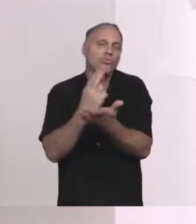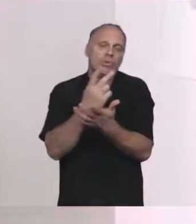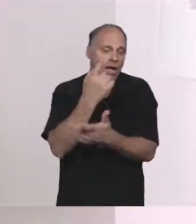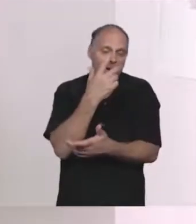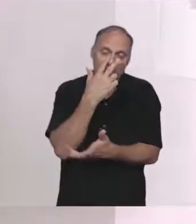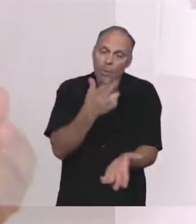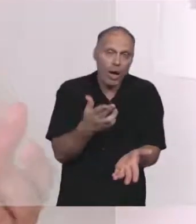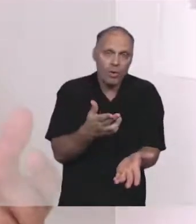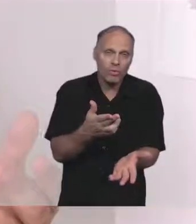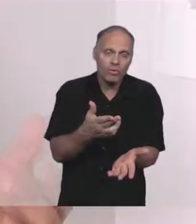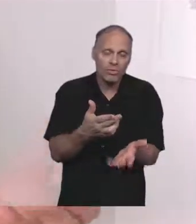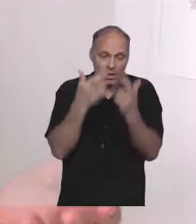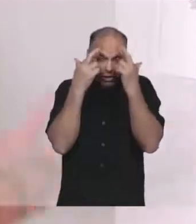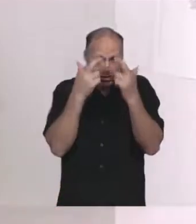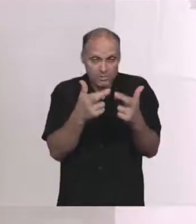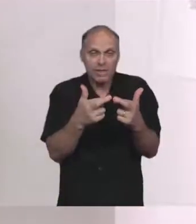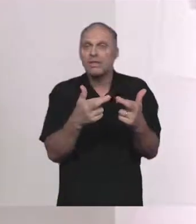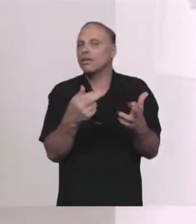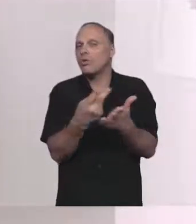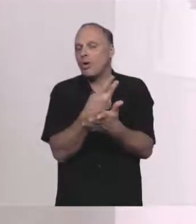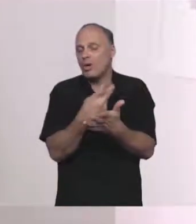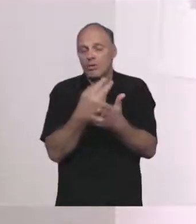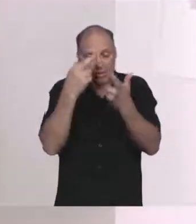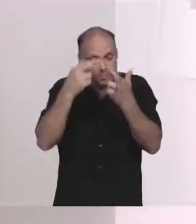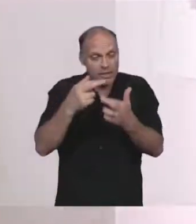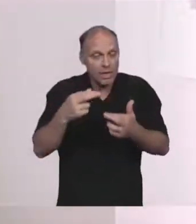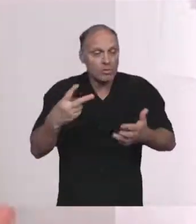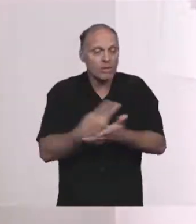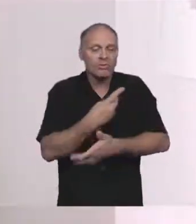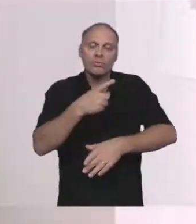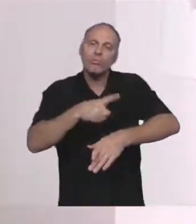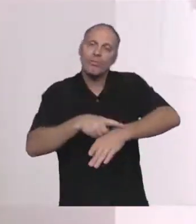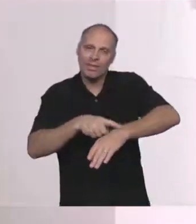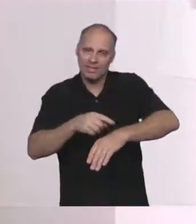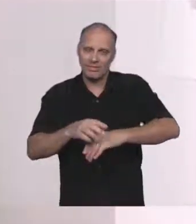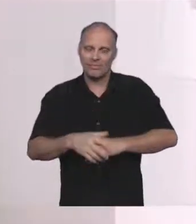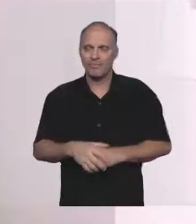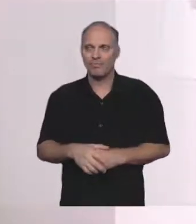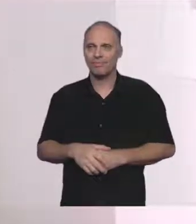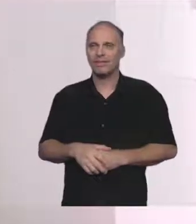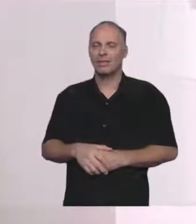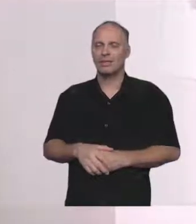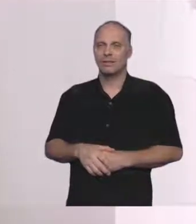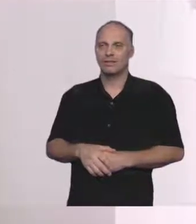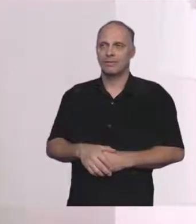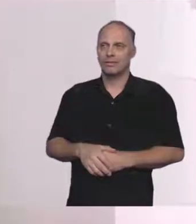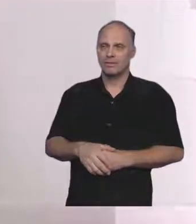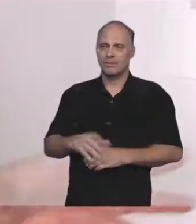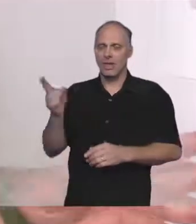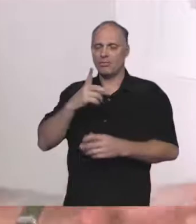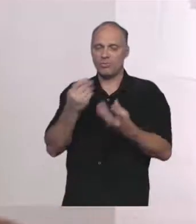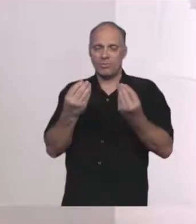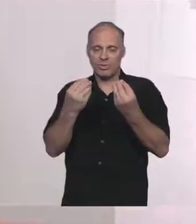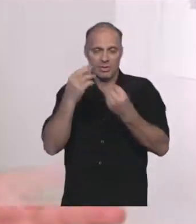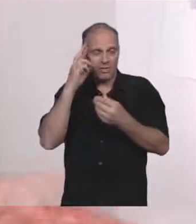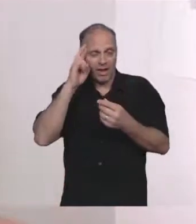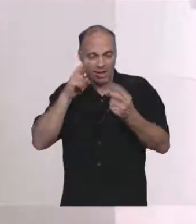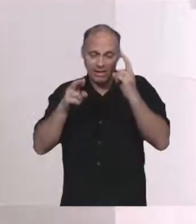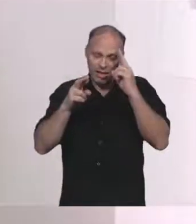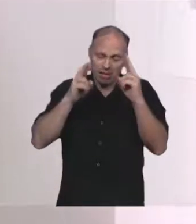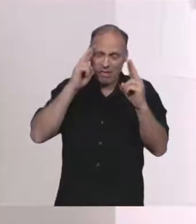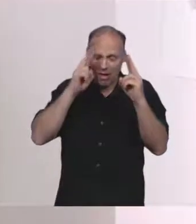e, quer dizer, respeitar os fenômenos que estão acontecendo. Eu acho que... Não ser tão